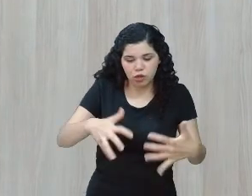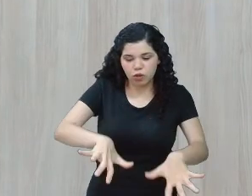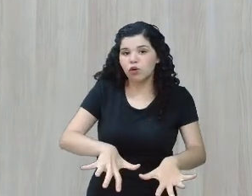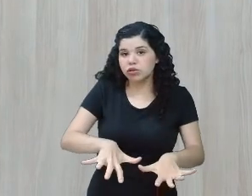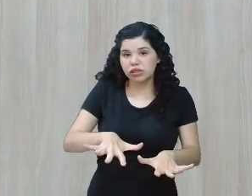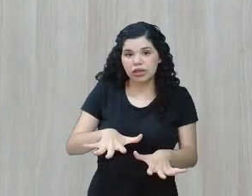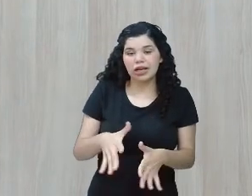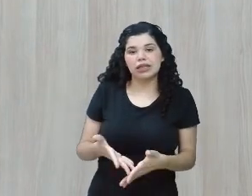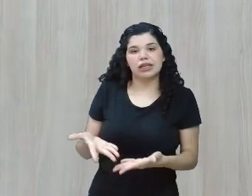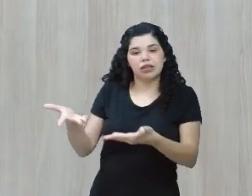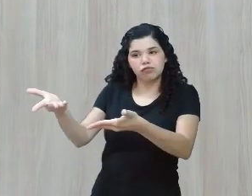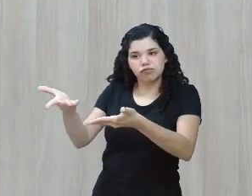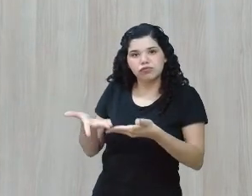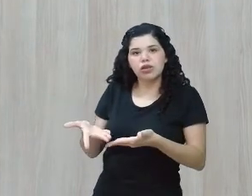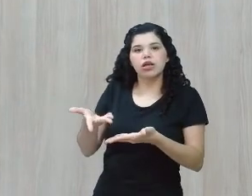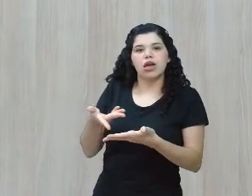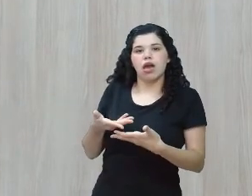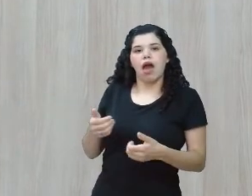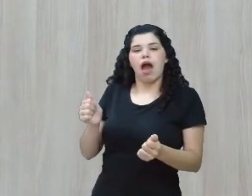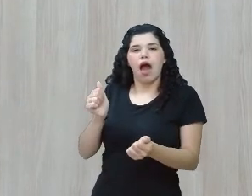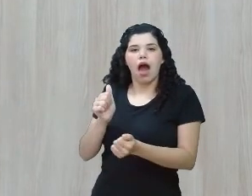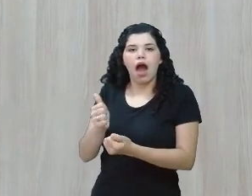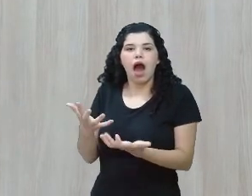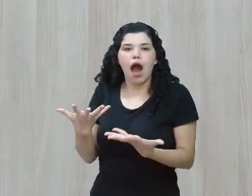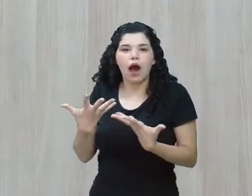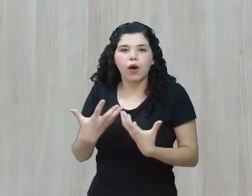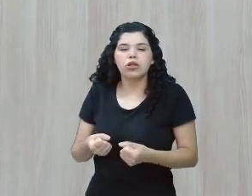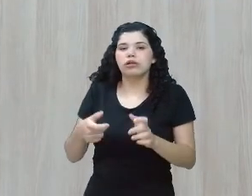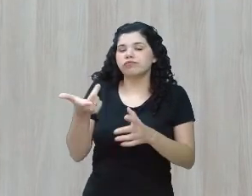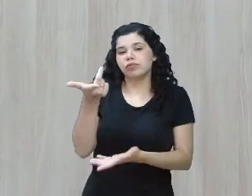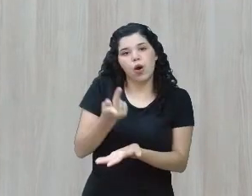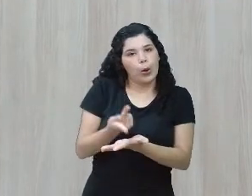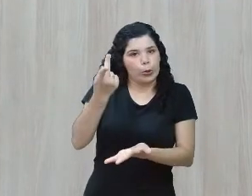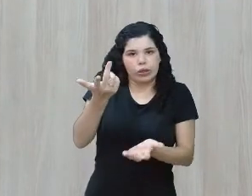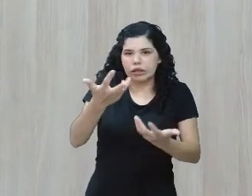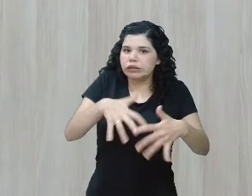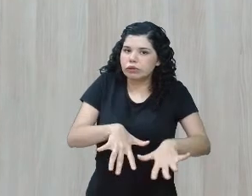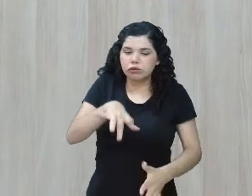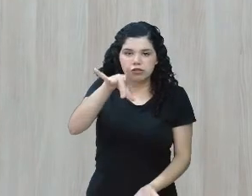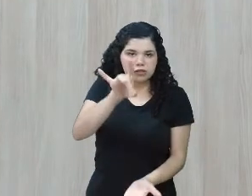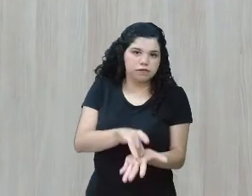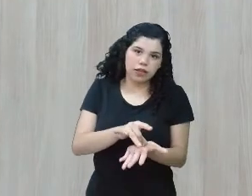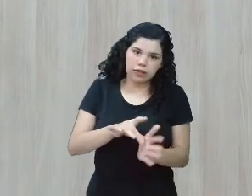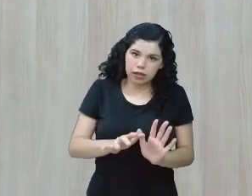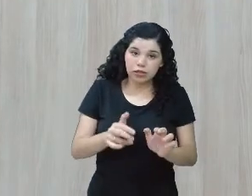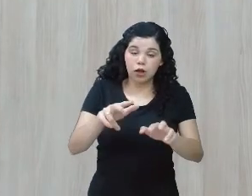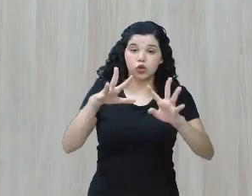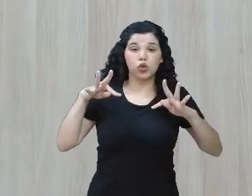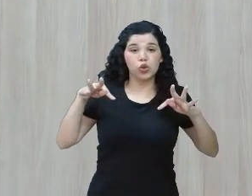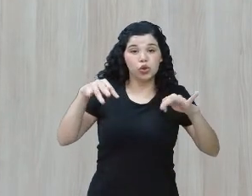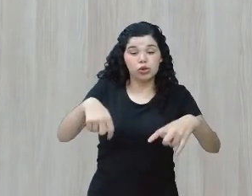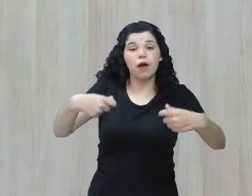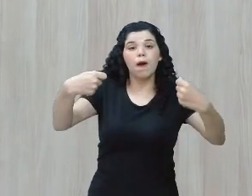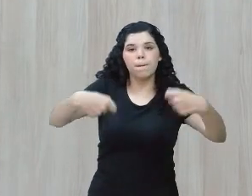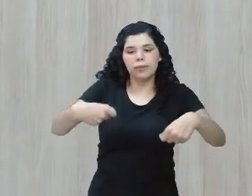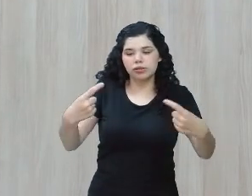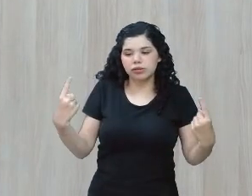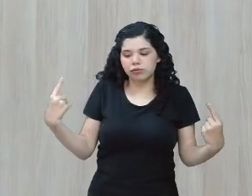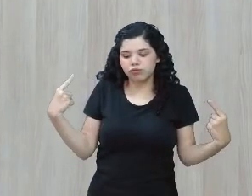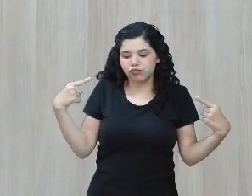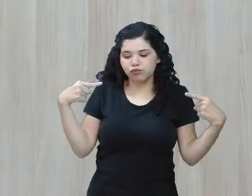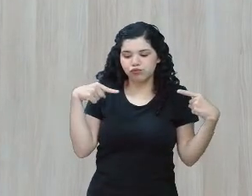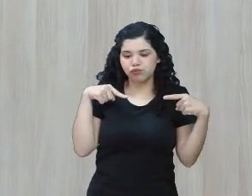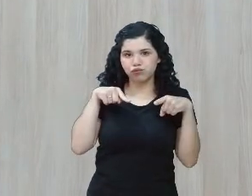em receber esses estudantes, a inclusão não vai acontecer. Então, todos precisam estar